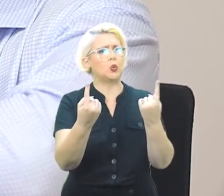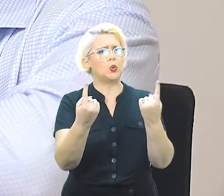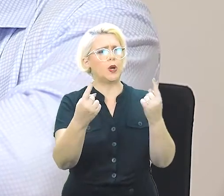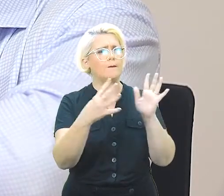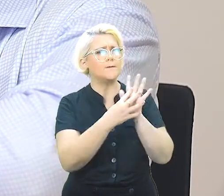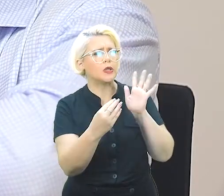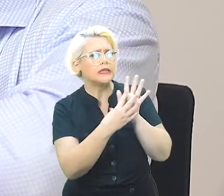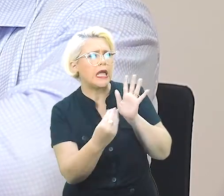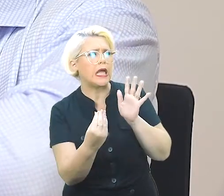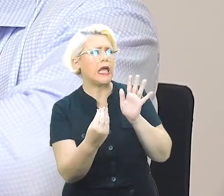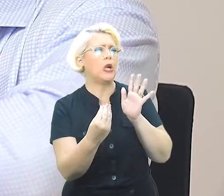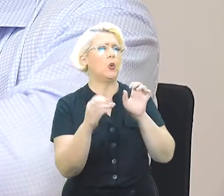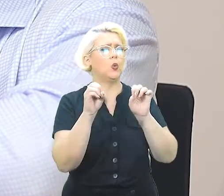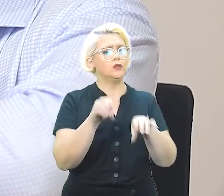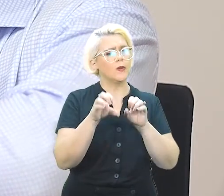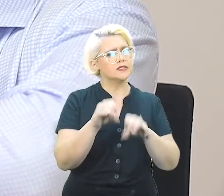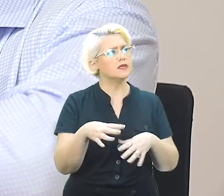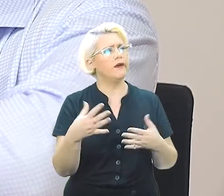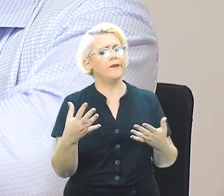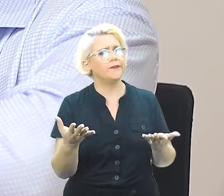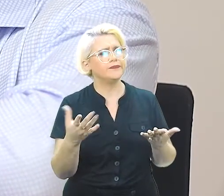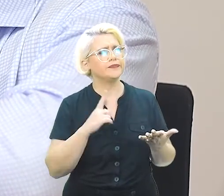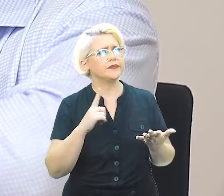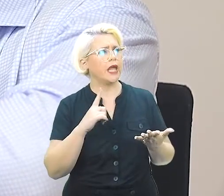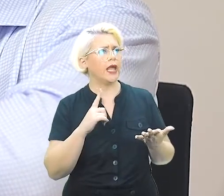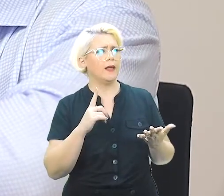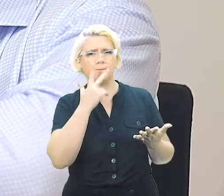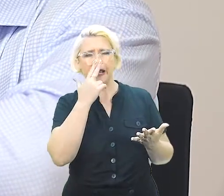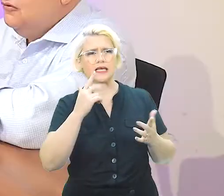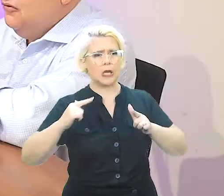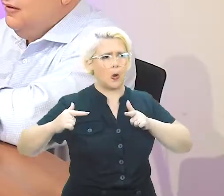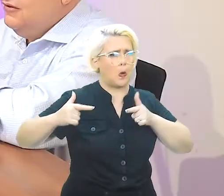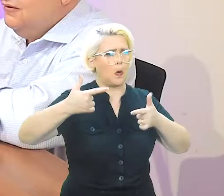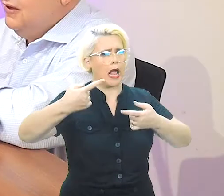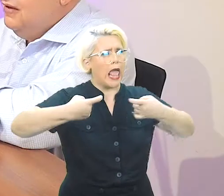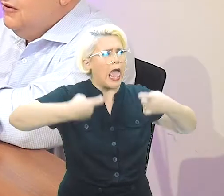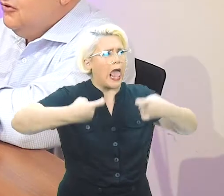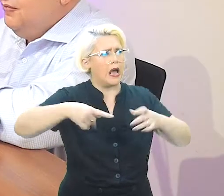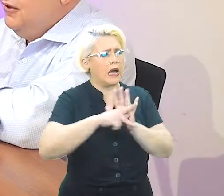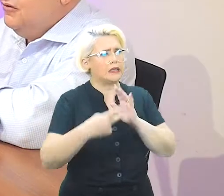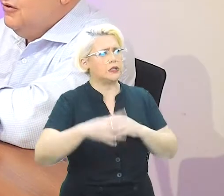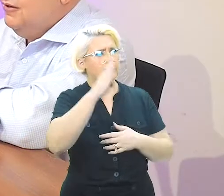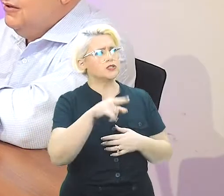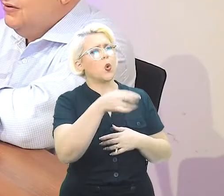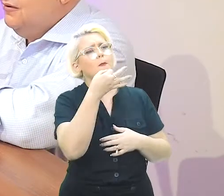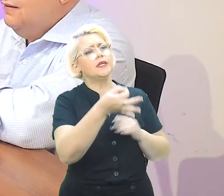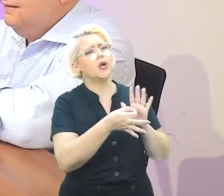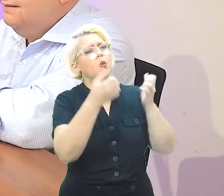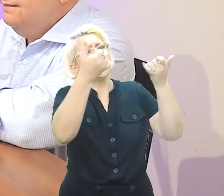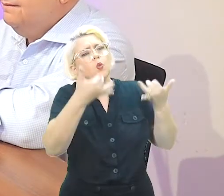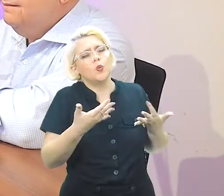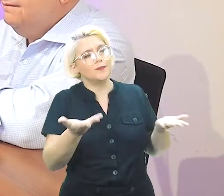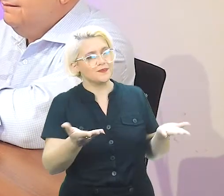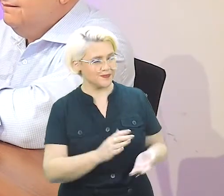esses modelos educacionais que se trava aqui no Brasil? Qual é a sua opinião sobre